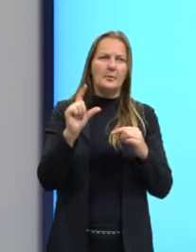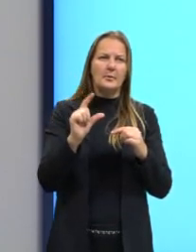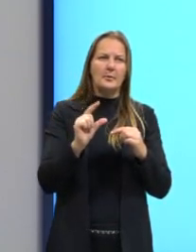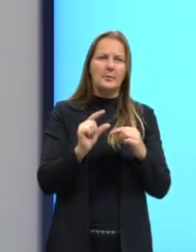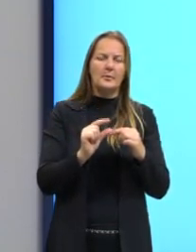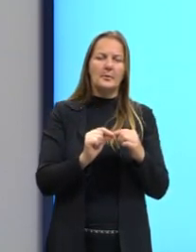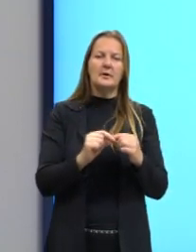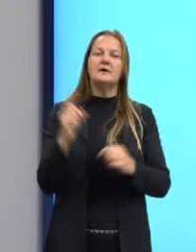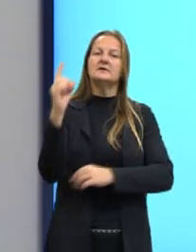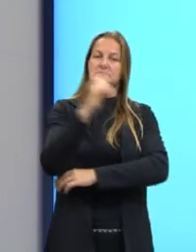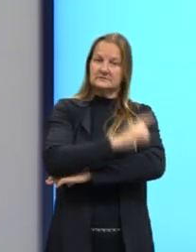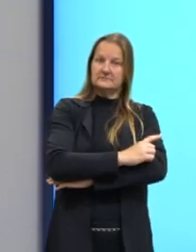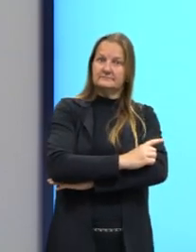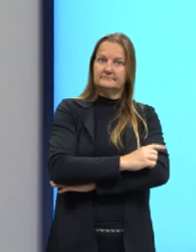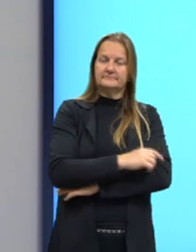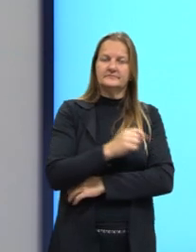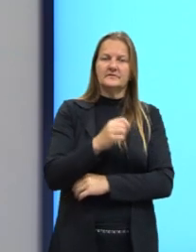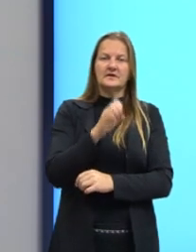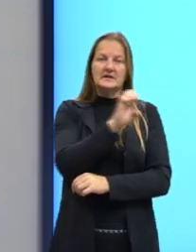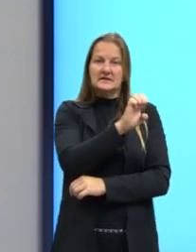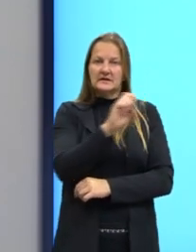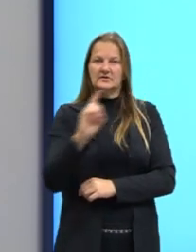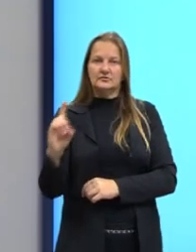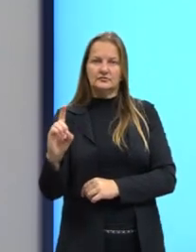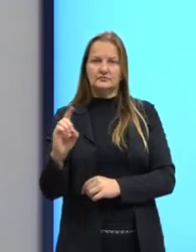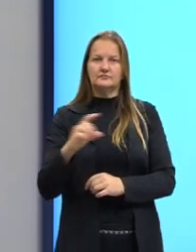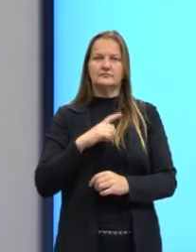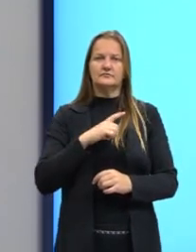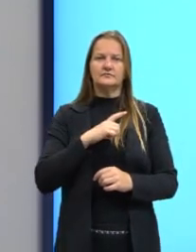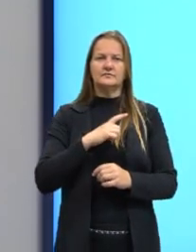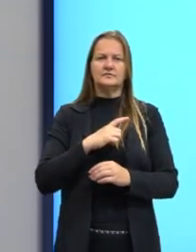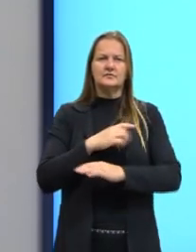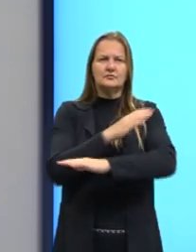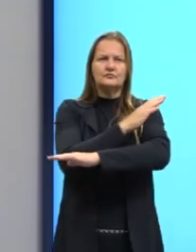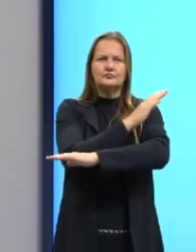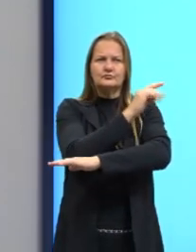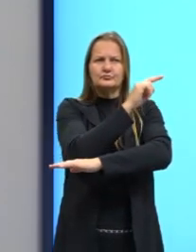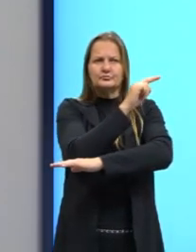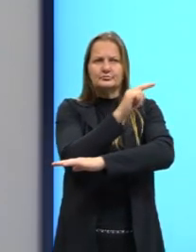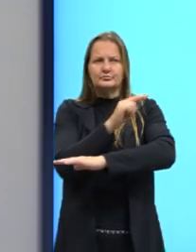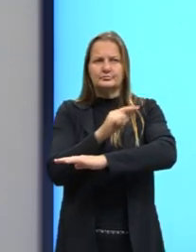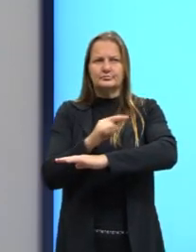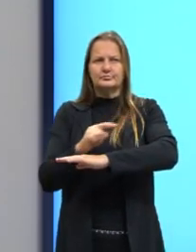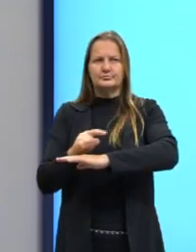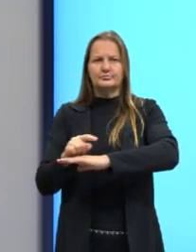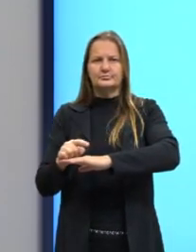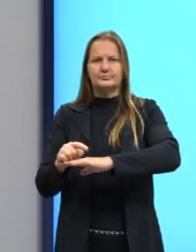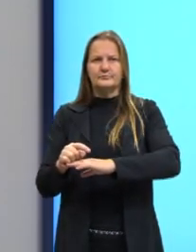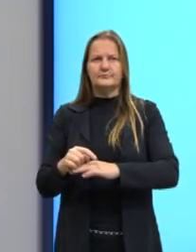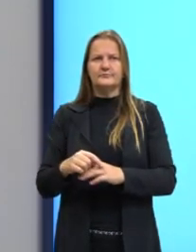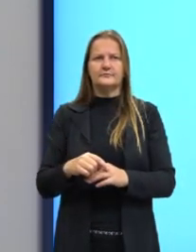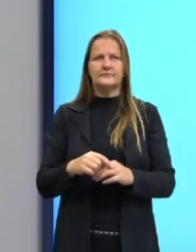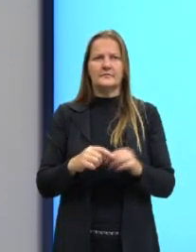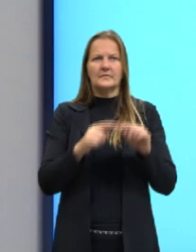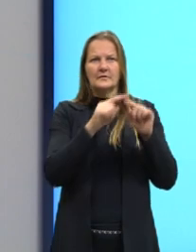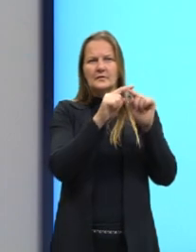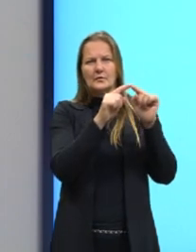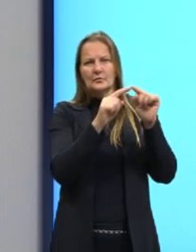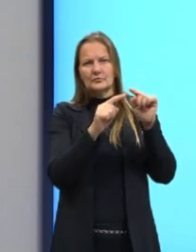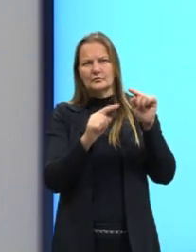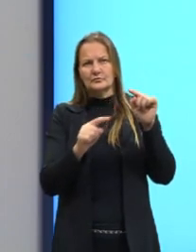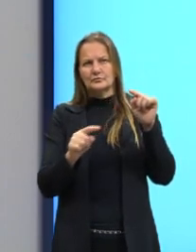sempre o gráfico né da esquerda para a direita pelo menos nesse modelo nós temos a ideia de decrescente que é uma queda uma queda Então